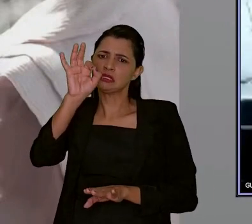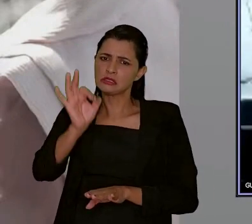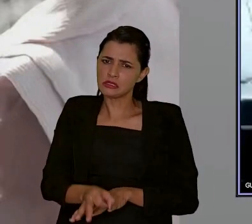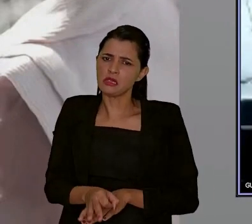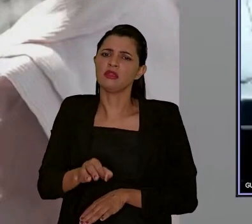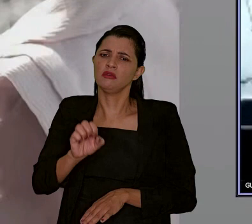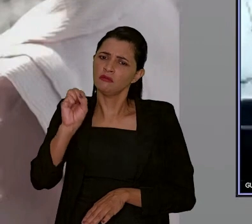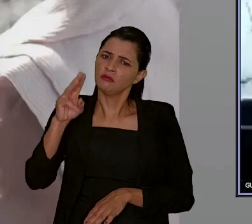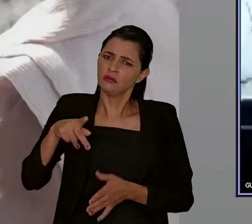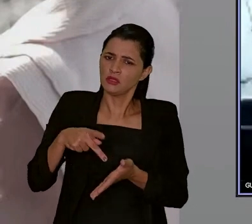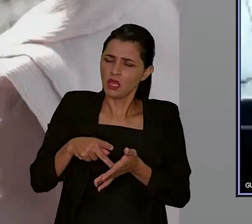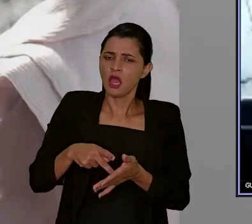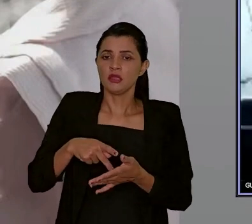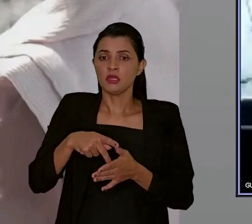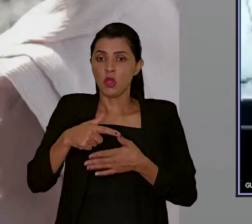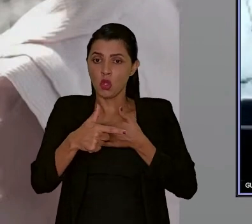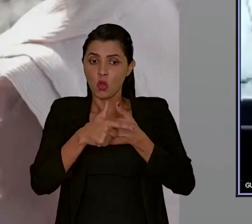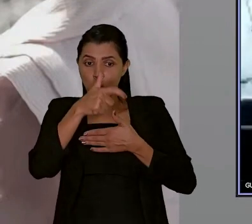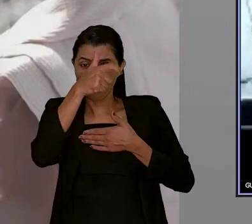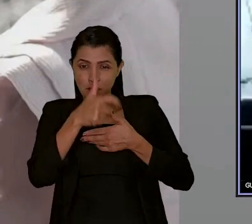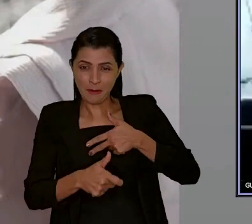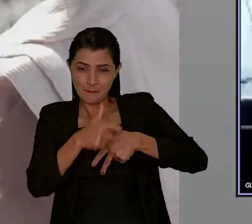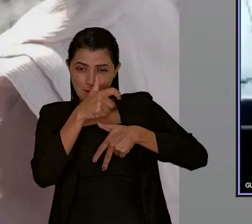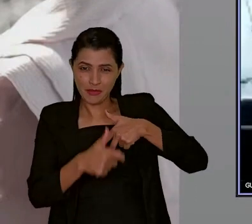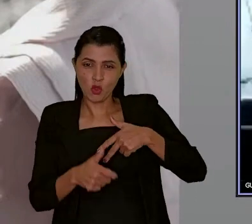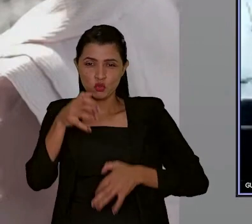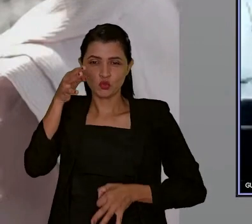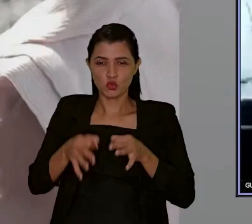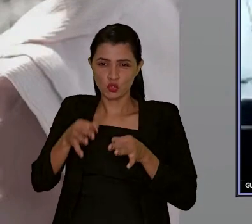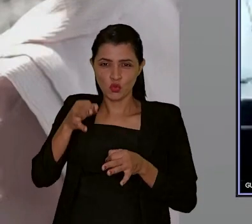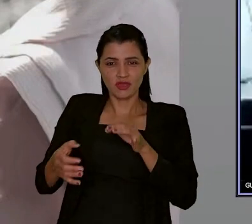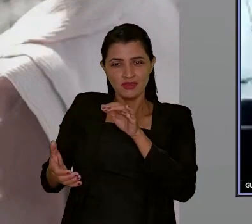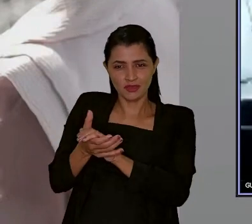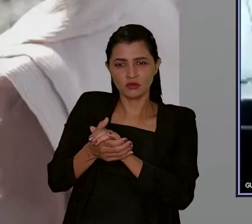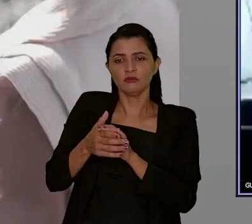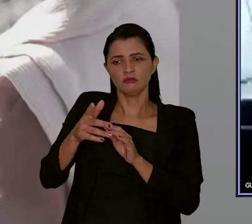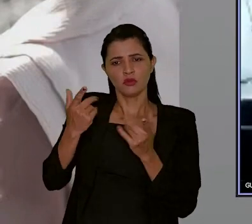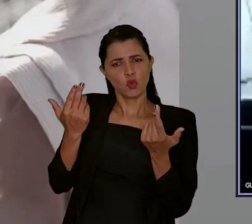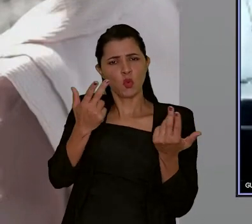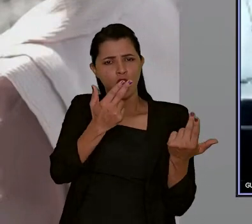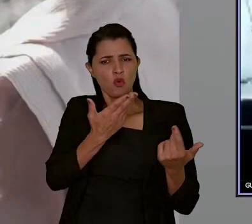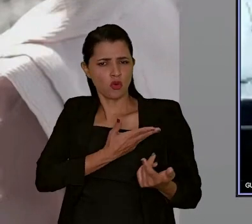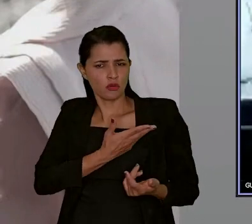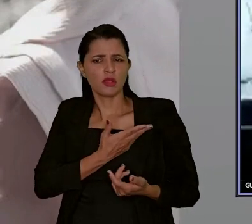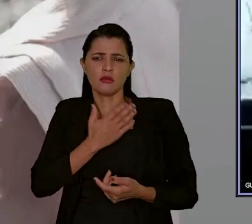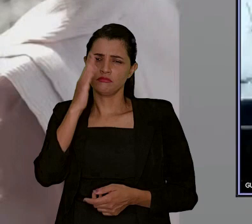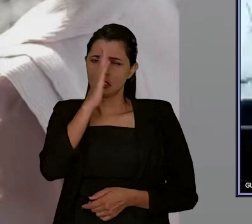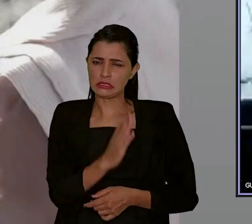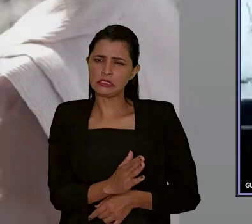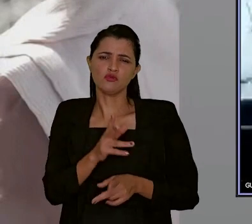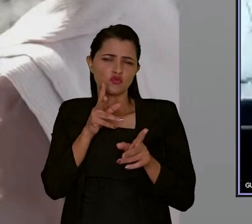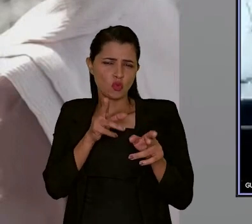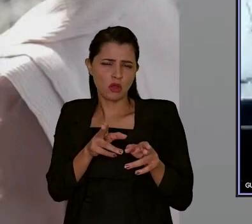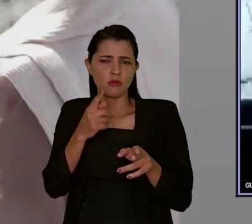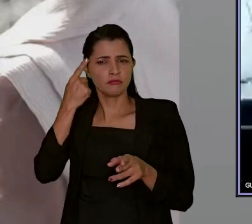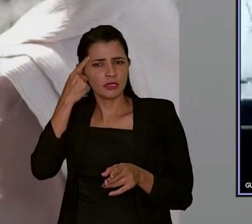minha visão, e acho que é compartilhada aí pelos meus colegas brasileiros, ela hoje se coloca fundamental,